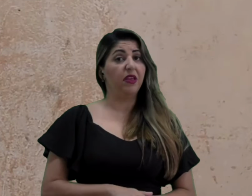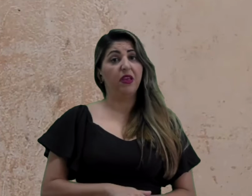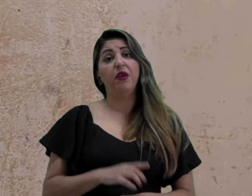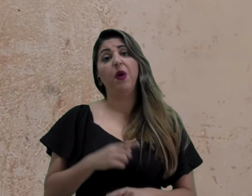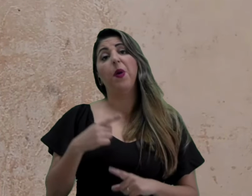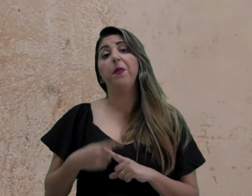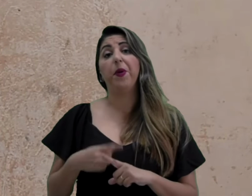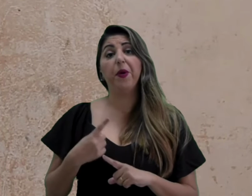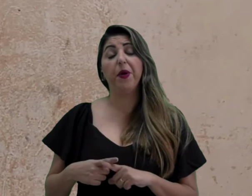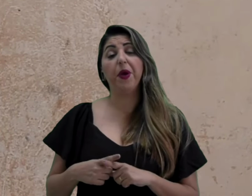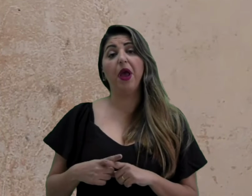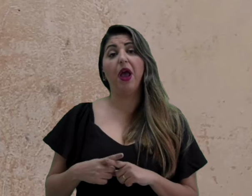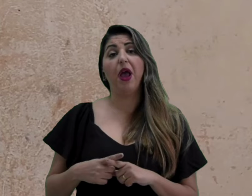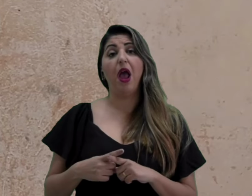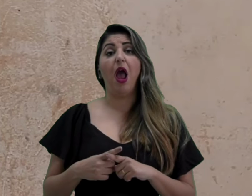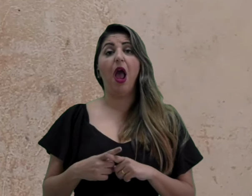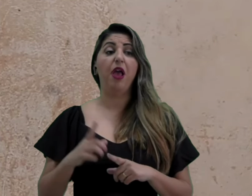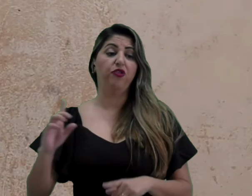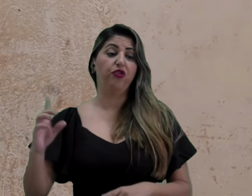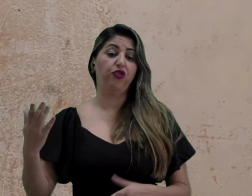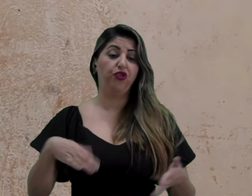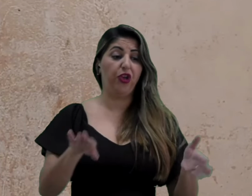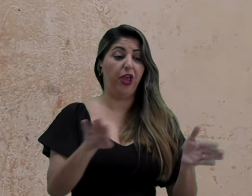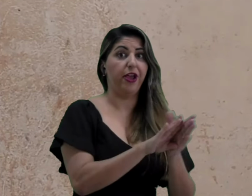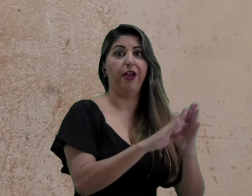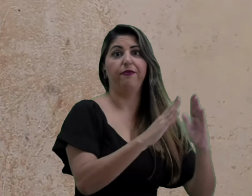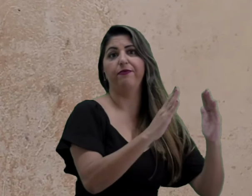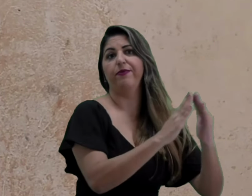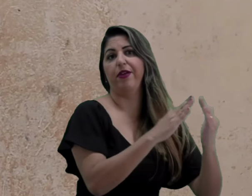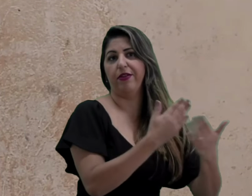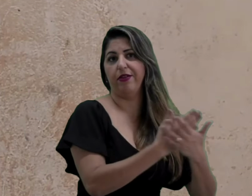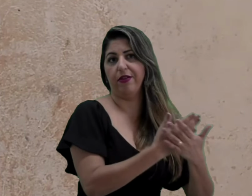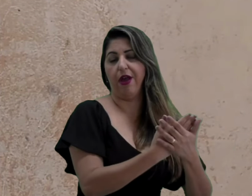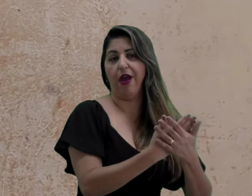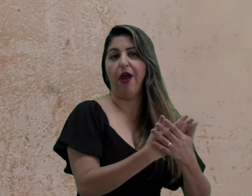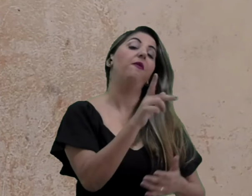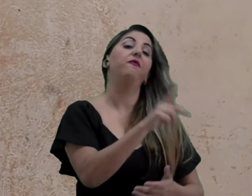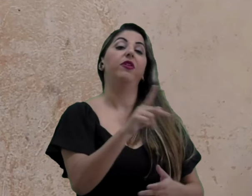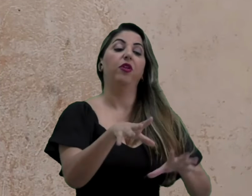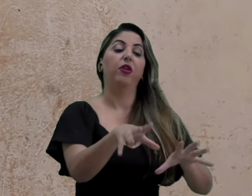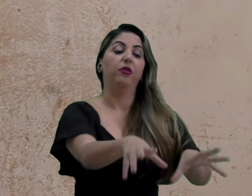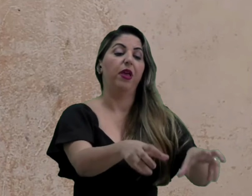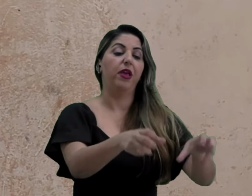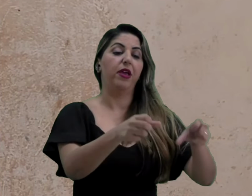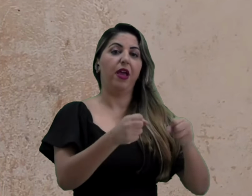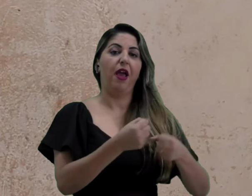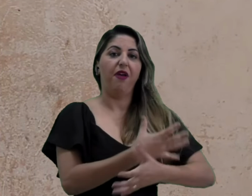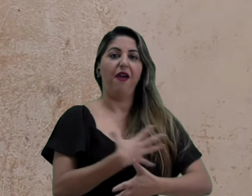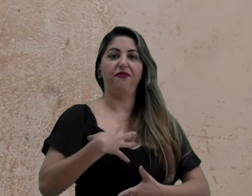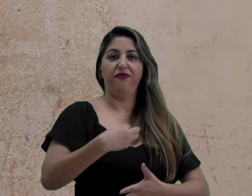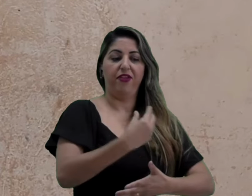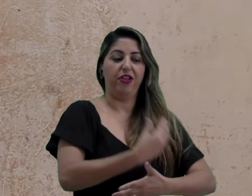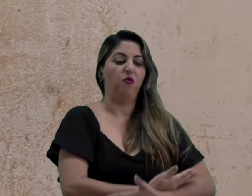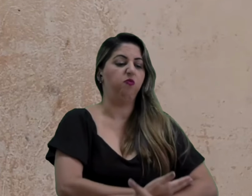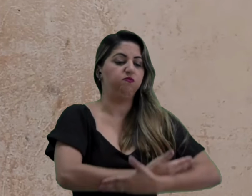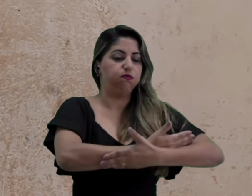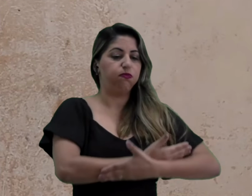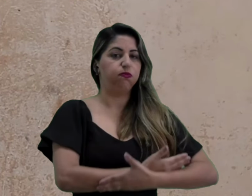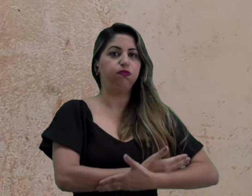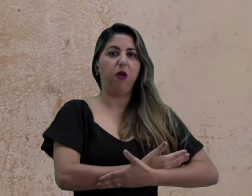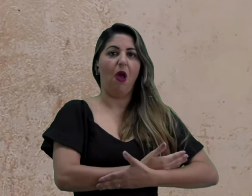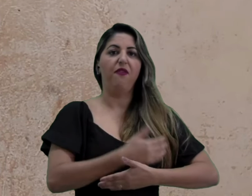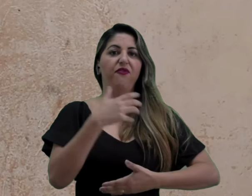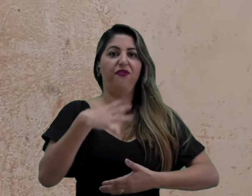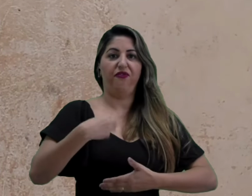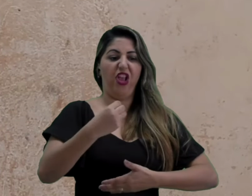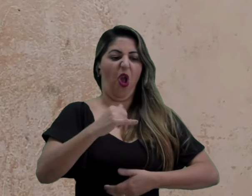Ah. E por quê? Porque mal ela botava o pé na sala, a professora lhe colocava no colo a sua neném de quase um ano, gorda como